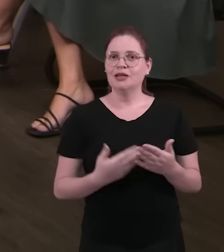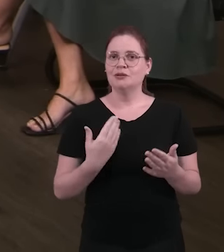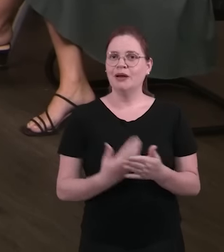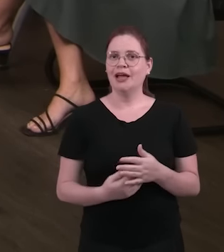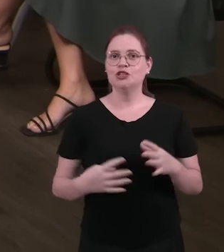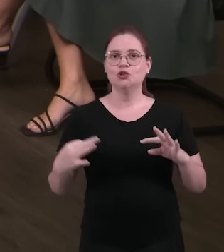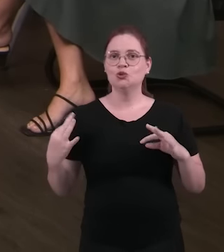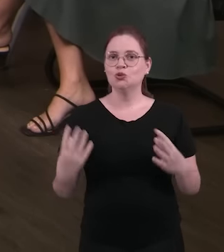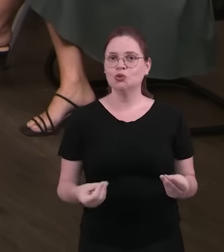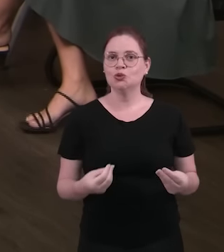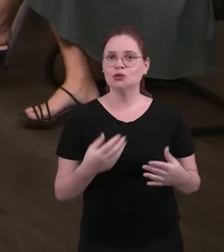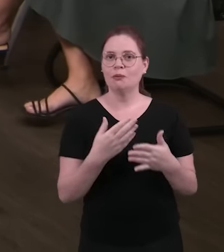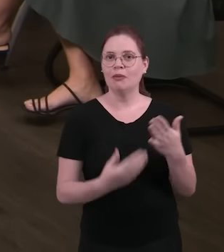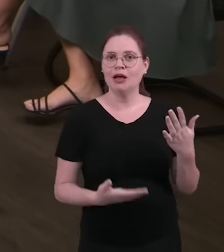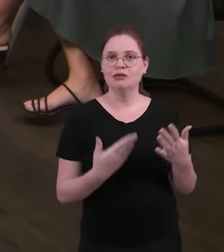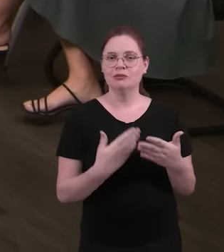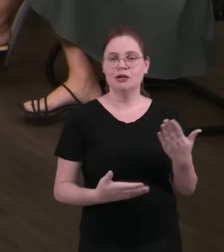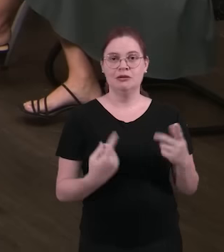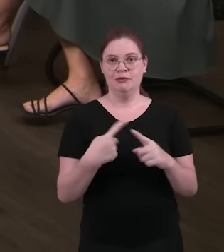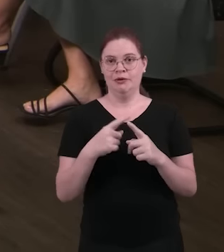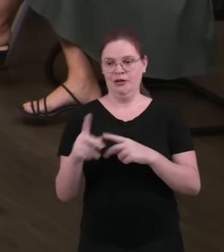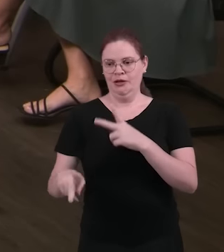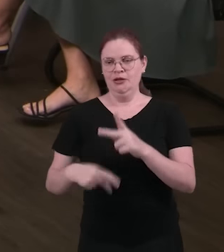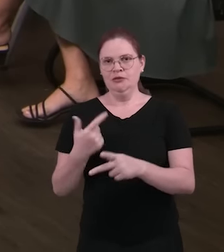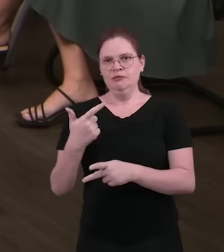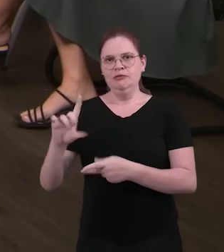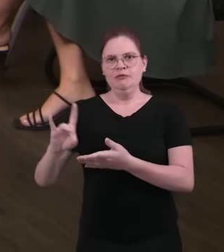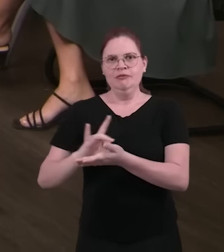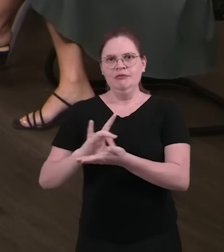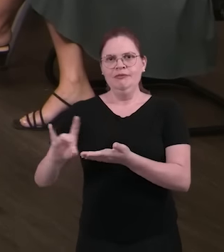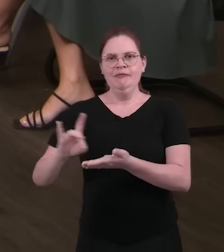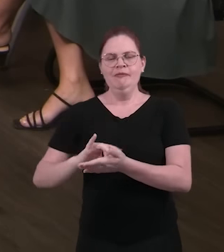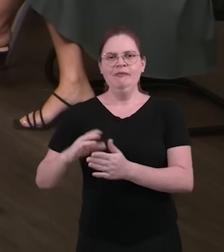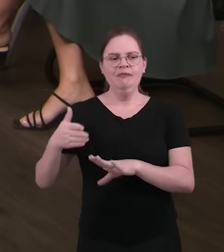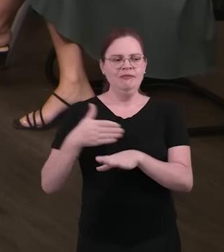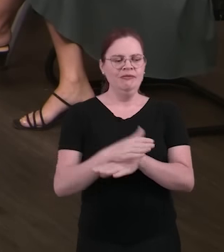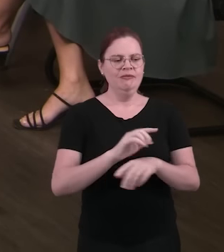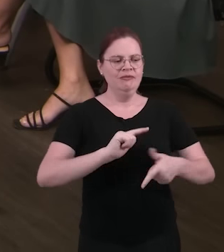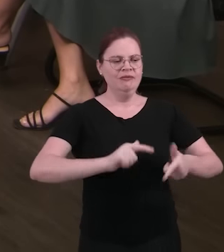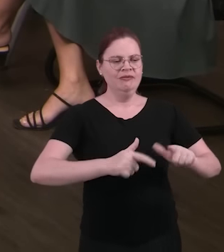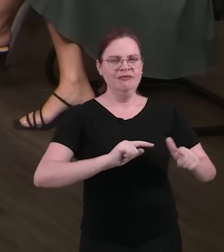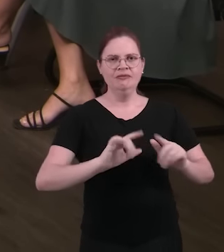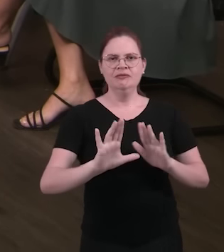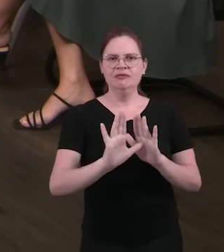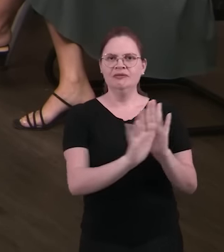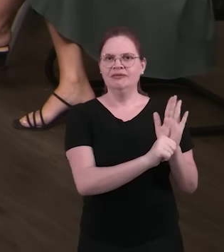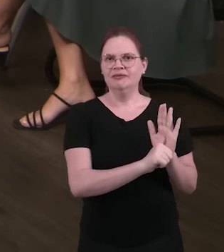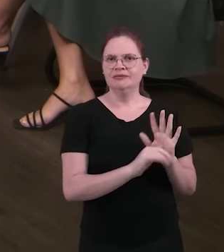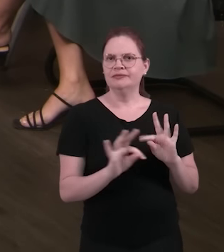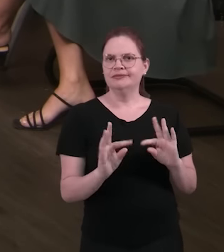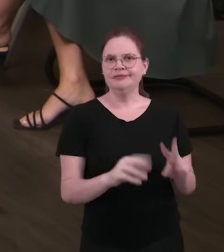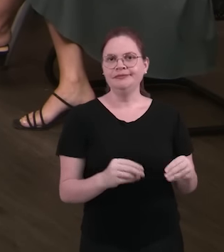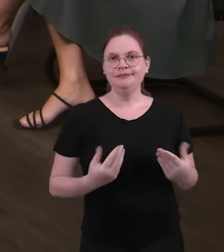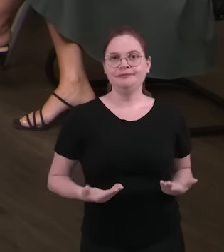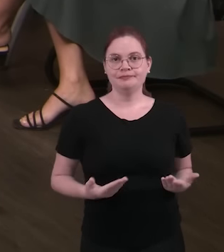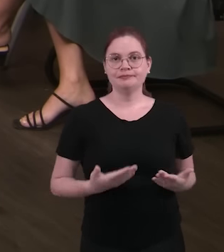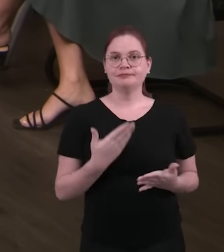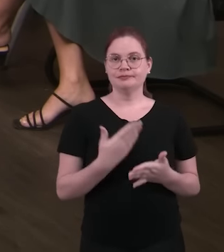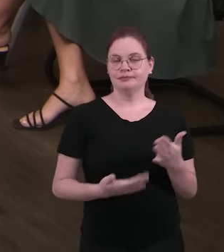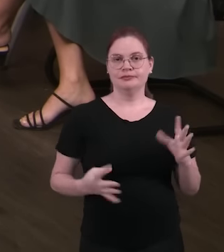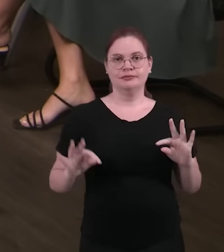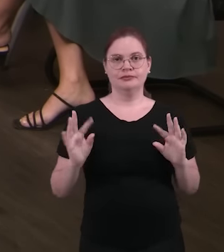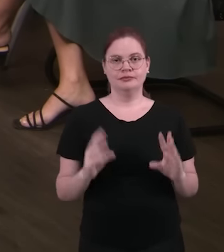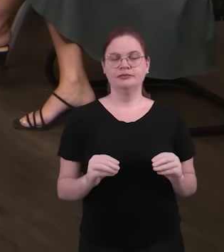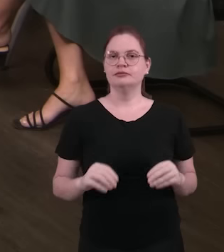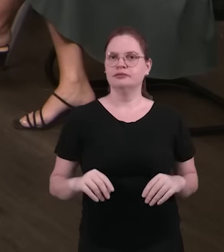entravam, tomavam tudo que eles tinham, esperavam eles plantar na hora da colheita, perdia tudo. Isso acontece com muitos irmãos.